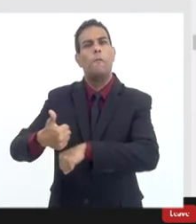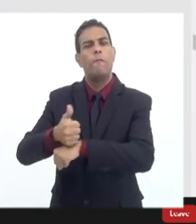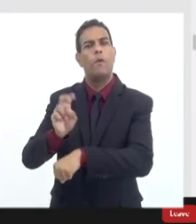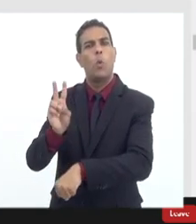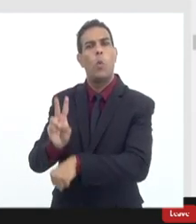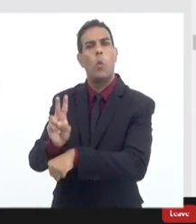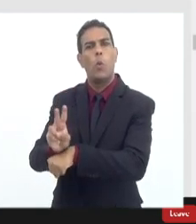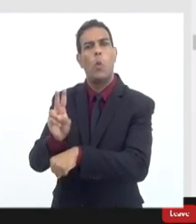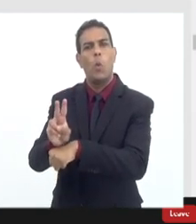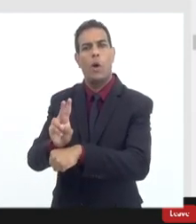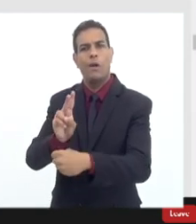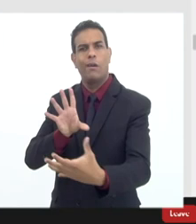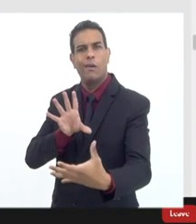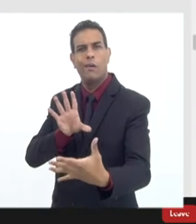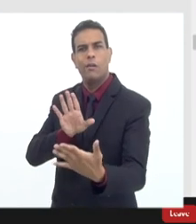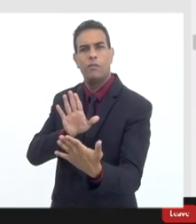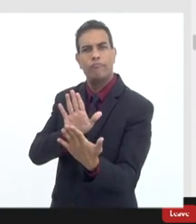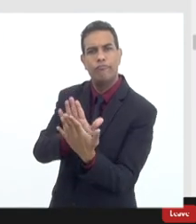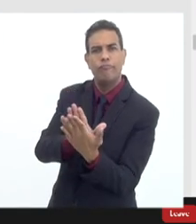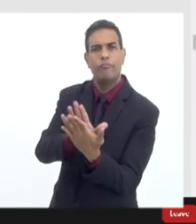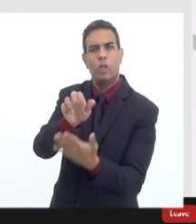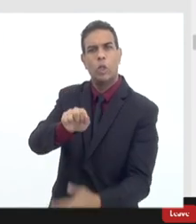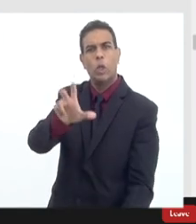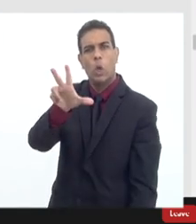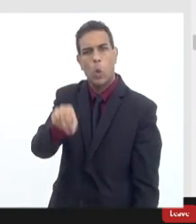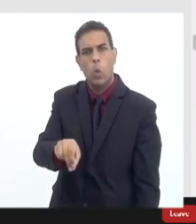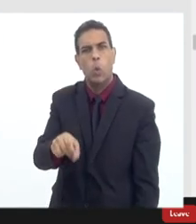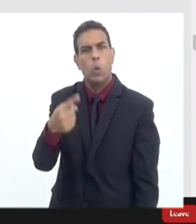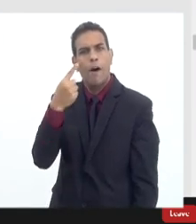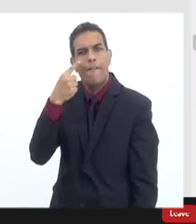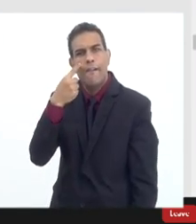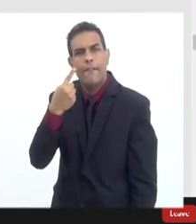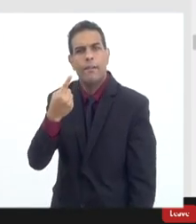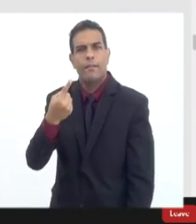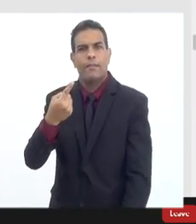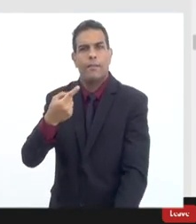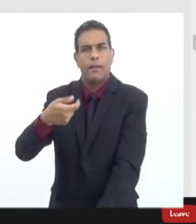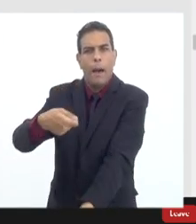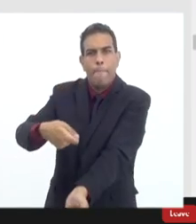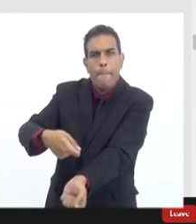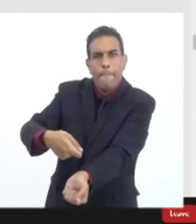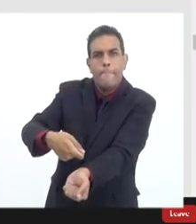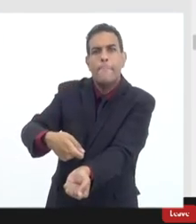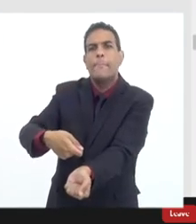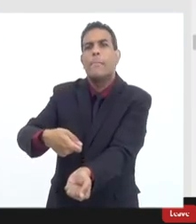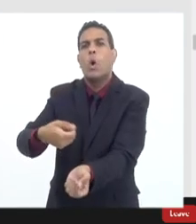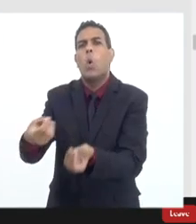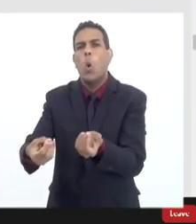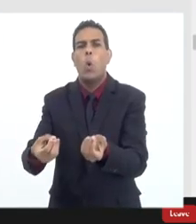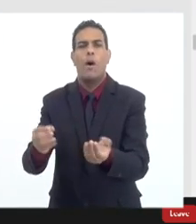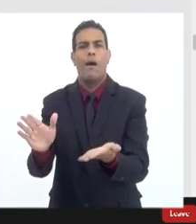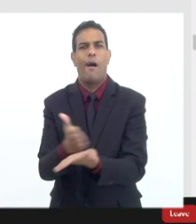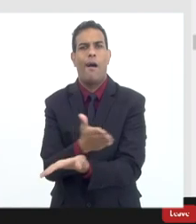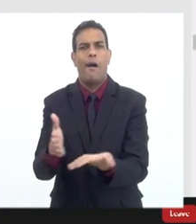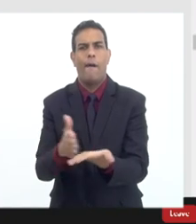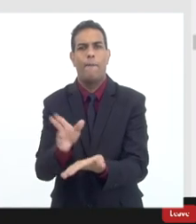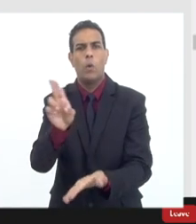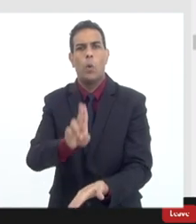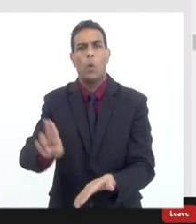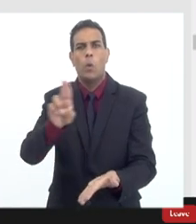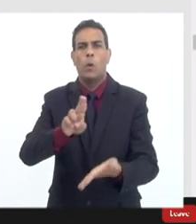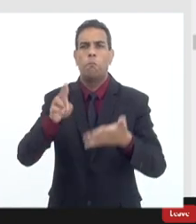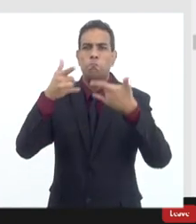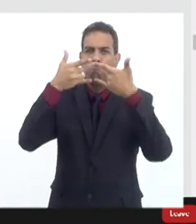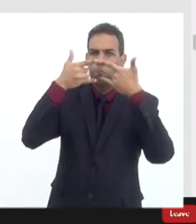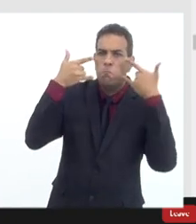se aproximam dos estudantes para fazer a aferição de temperatura, na metade dos casos só usavam máscara